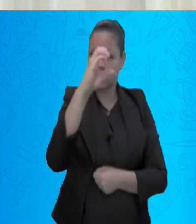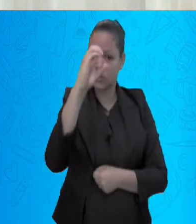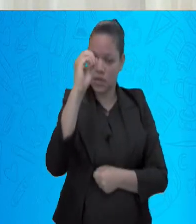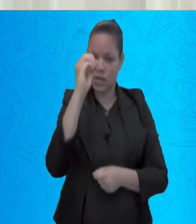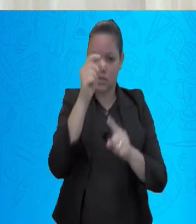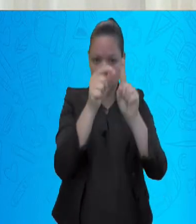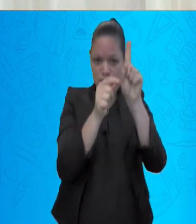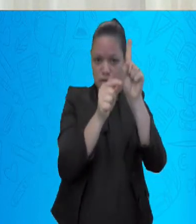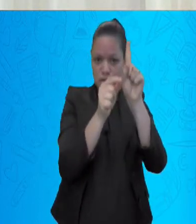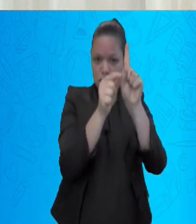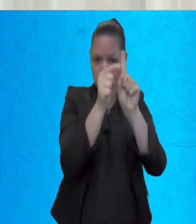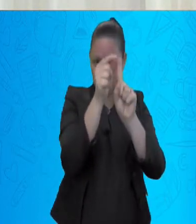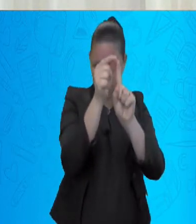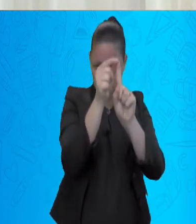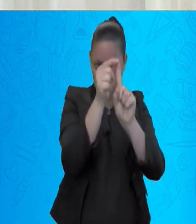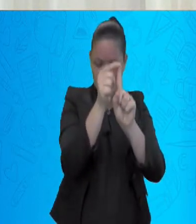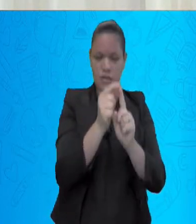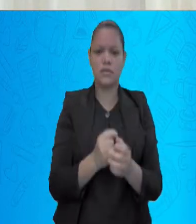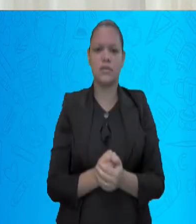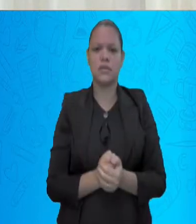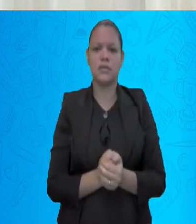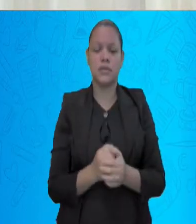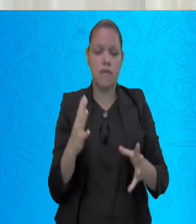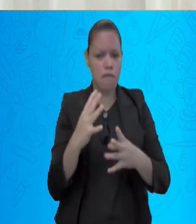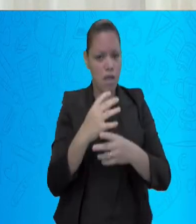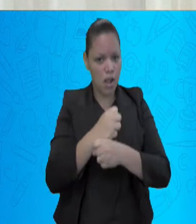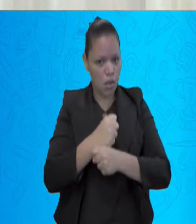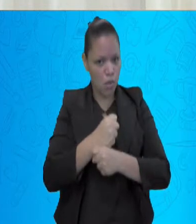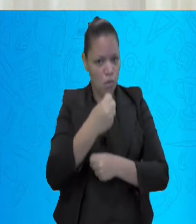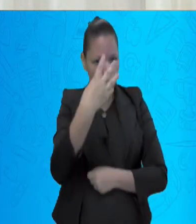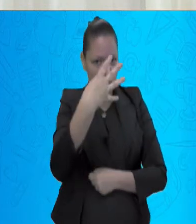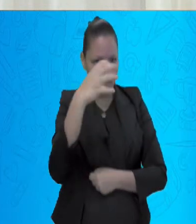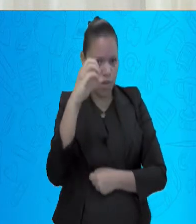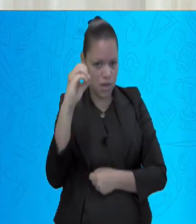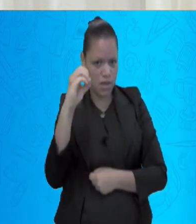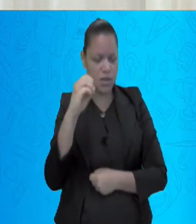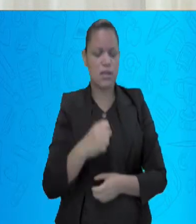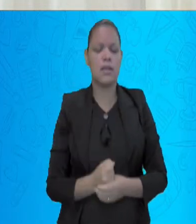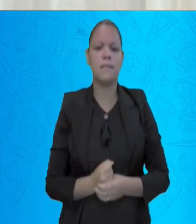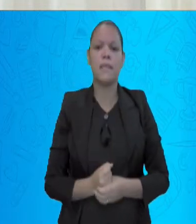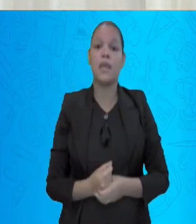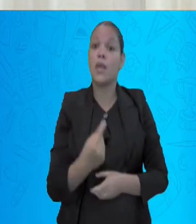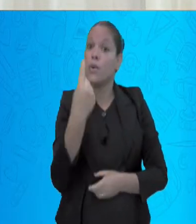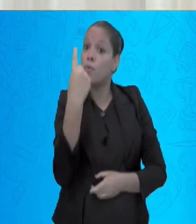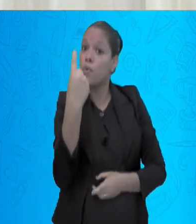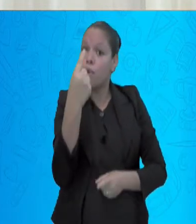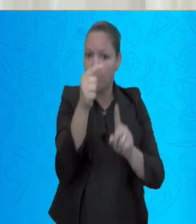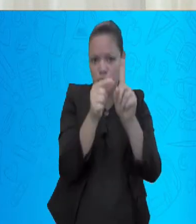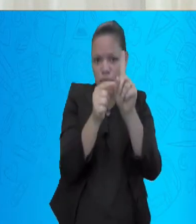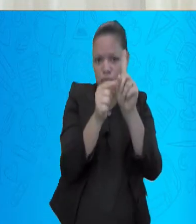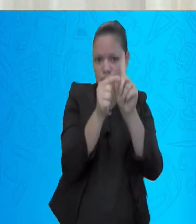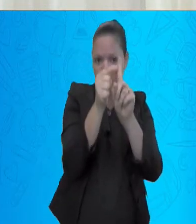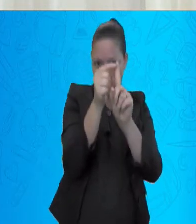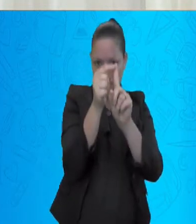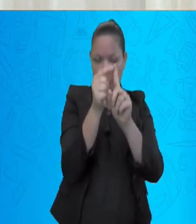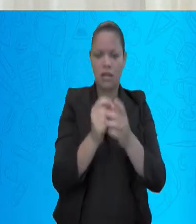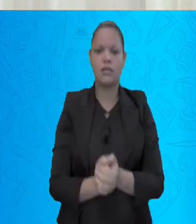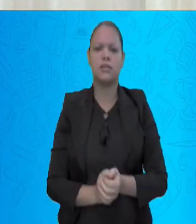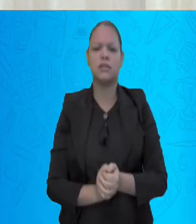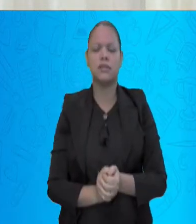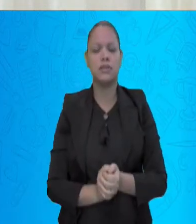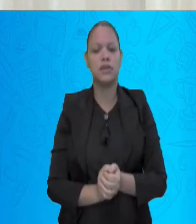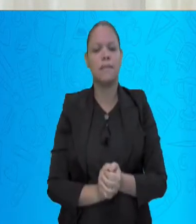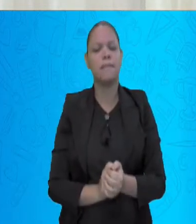valor posicional, 40. E uma unidade. Assim, nós concluímos a parte da prática